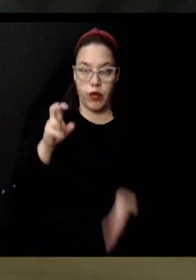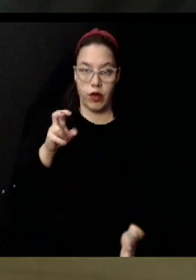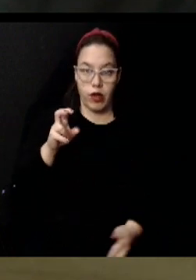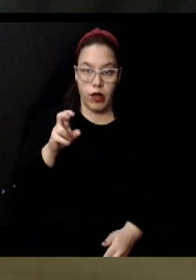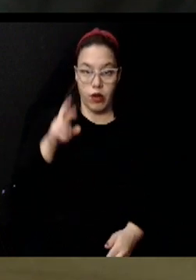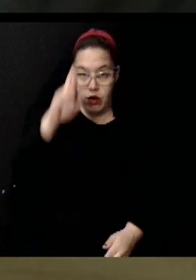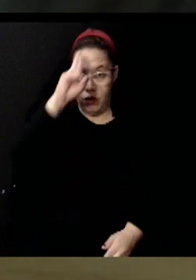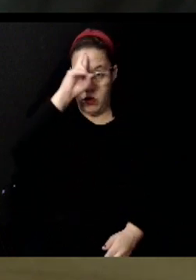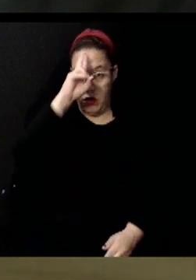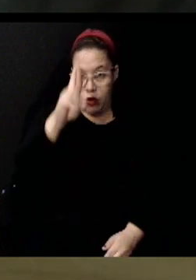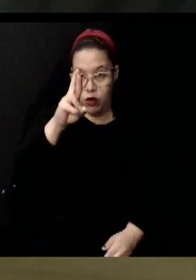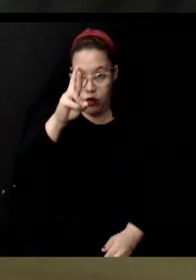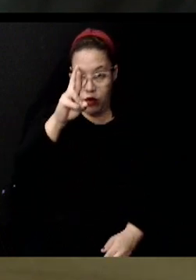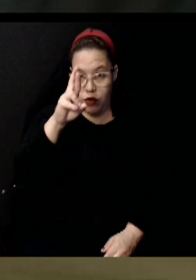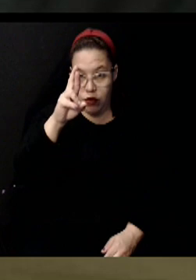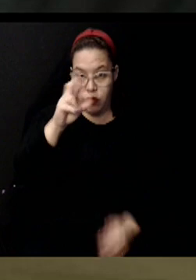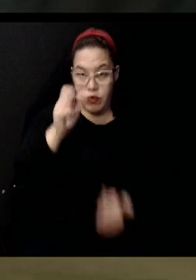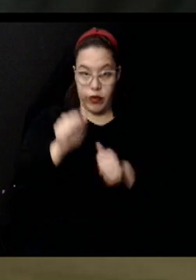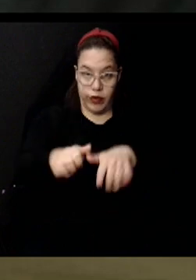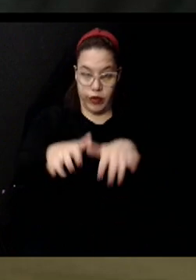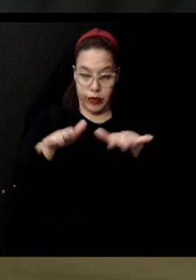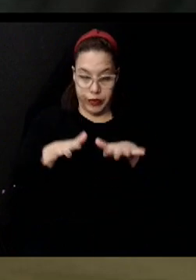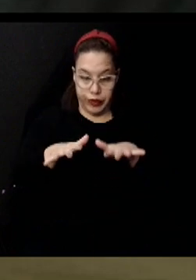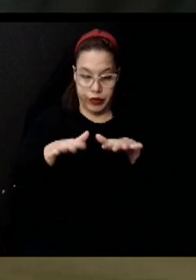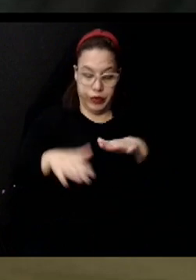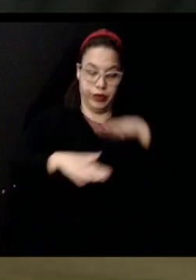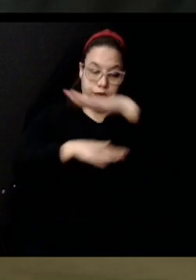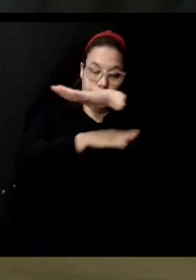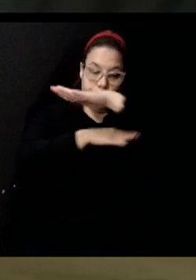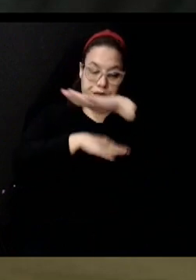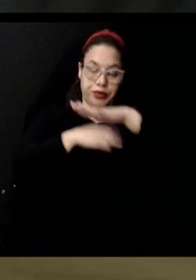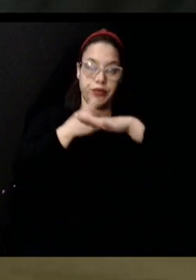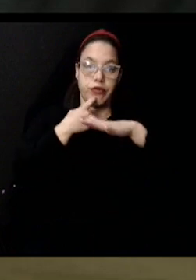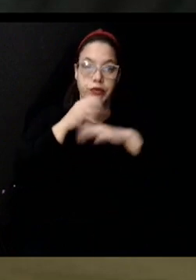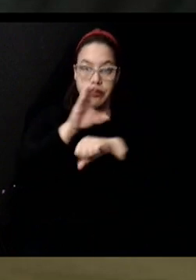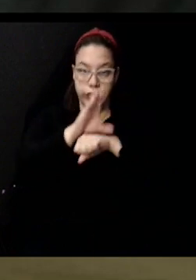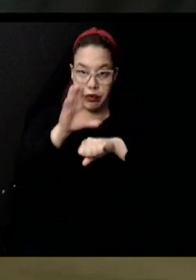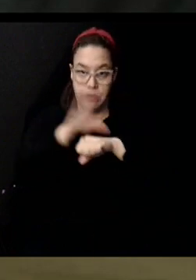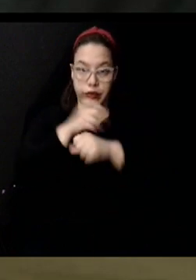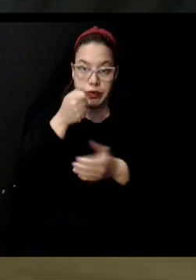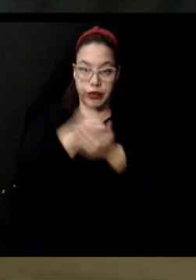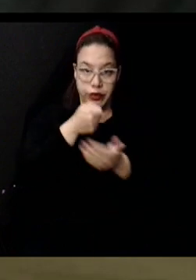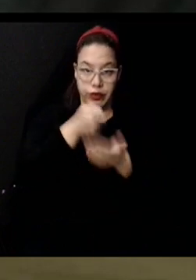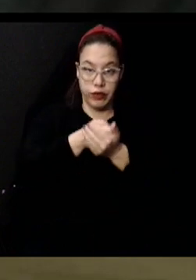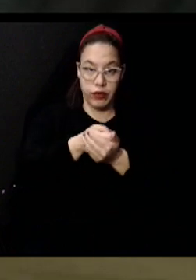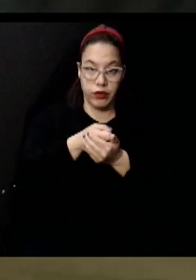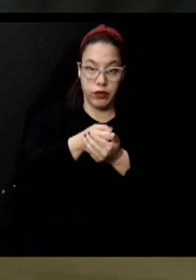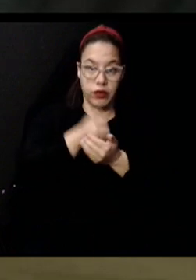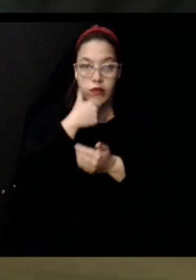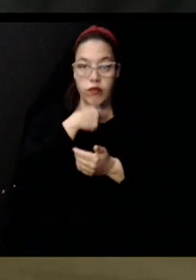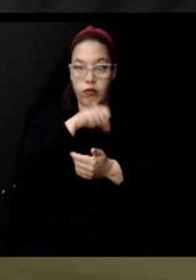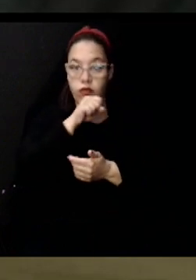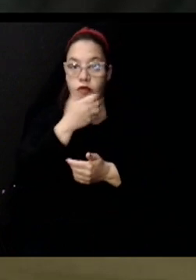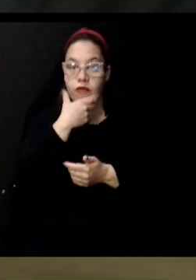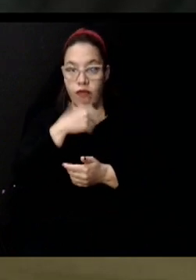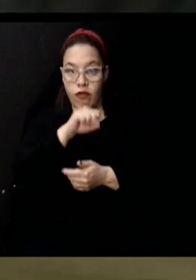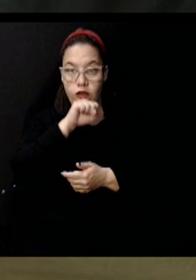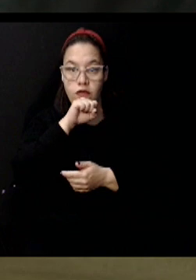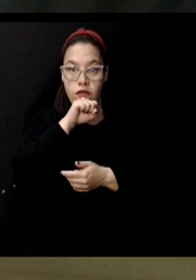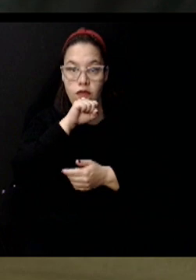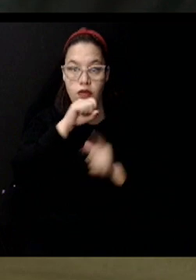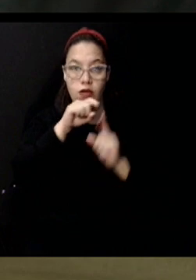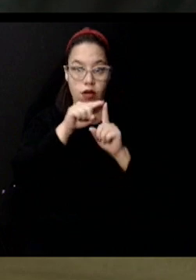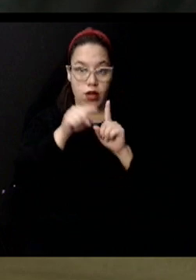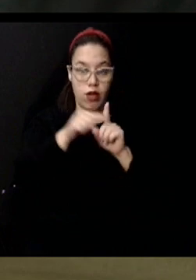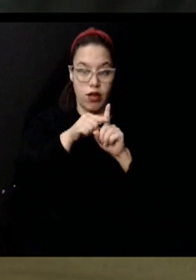meio, no plenarinho da Câmara Municipal, tá? O curso é obrigatório para pais que desejam estender a licença paternidade de